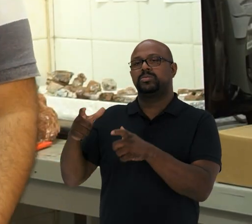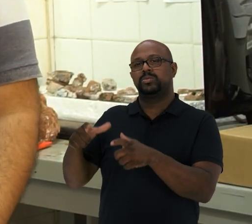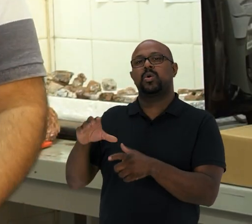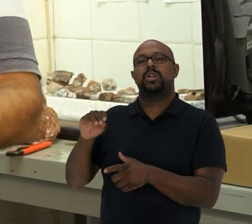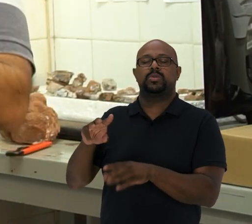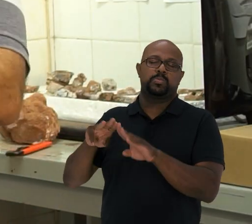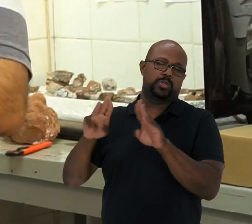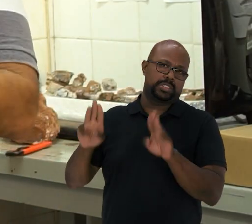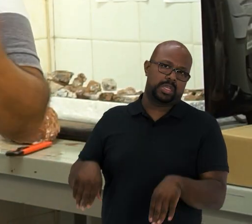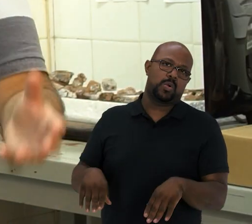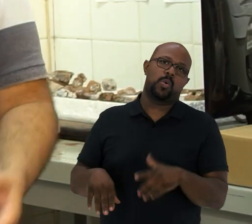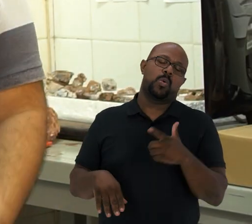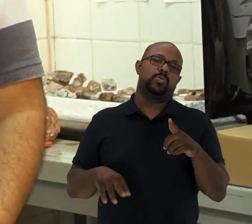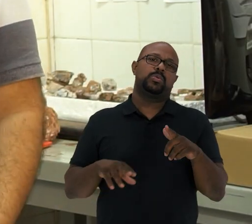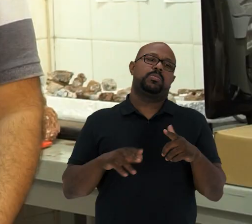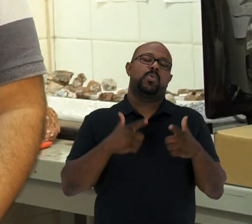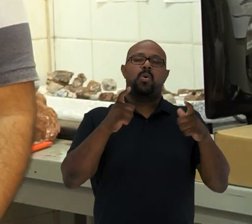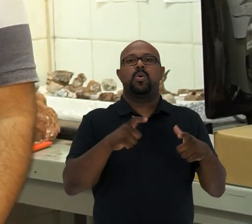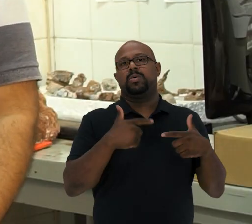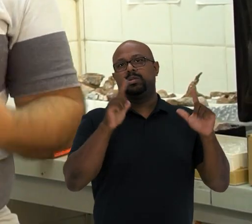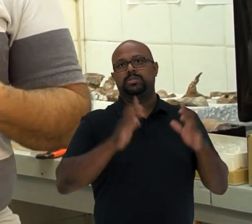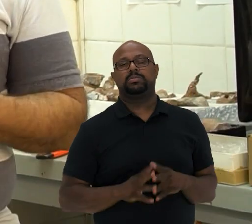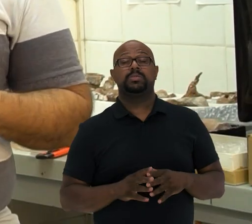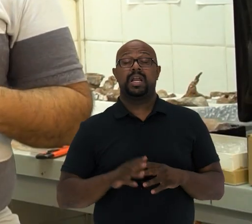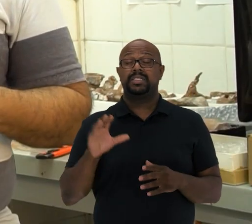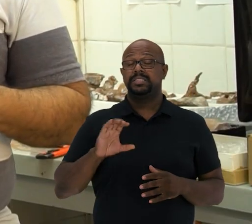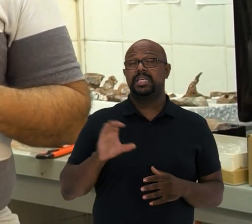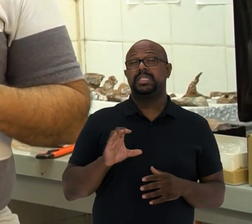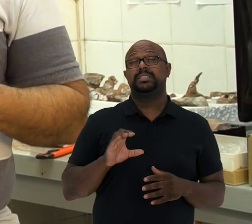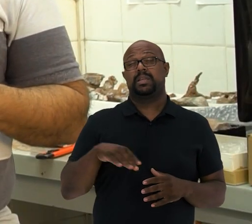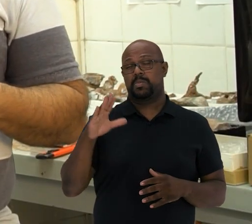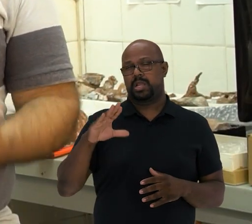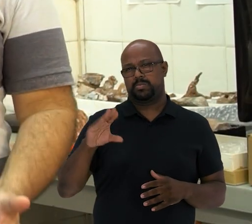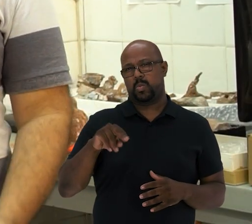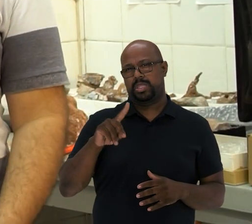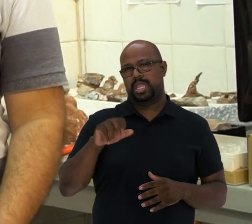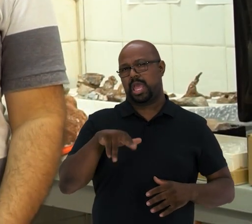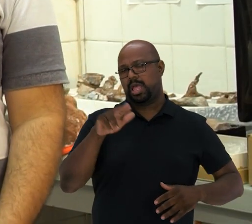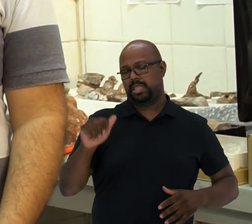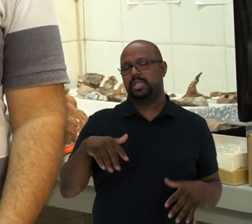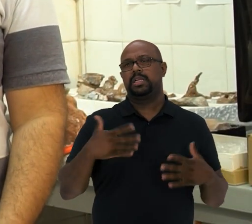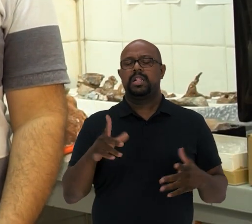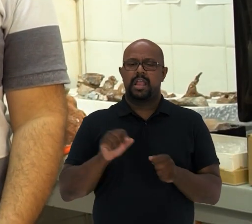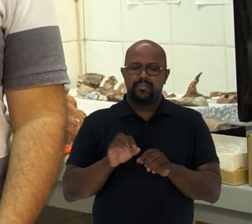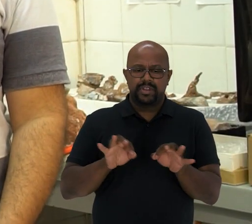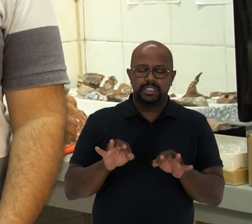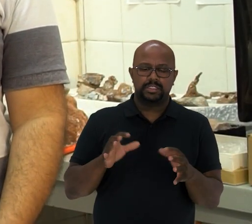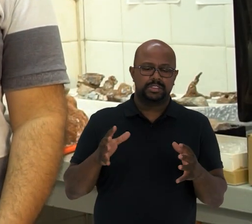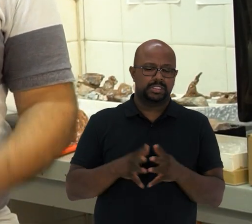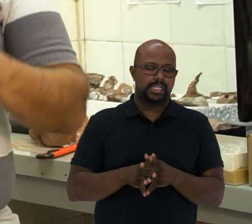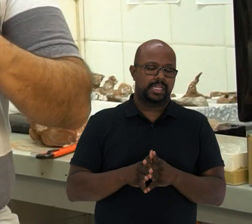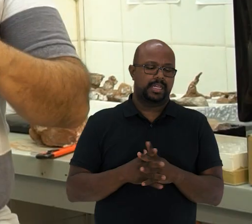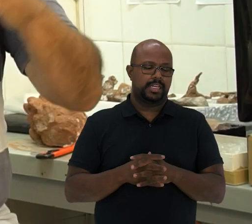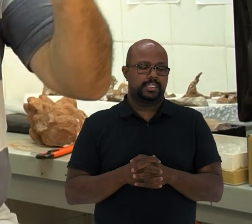de uma coleção, seja num museu ou numa outra instituição. A ciência, né, mais moderna, né, ela é feita